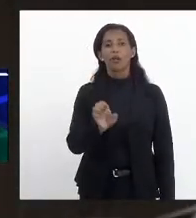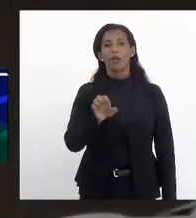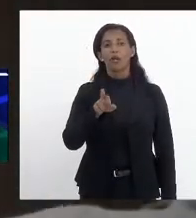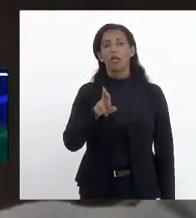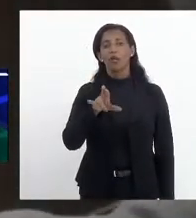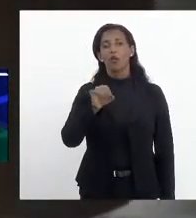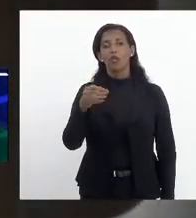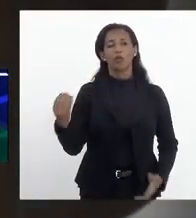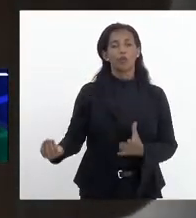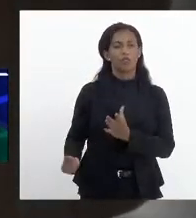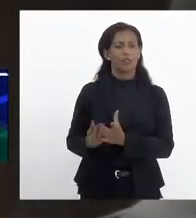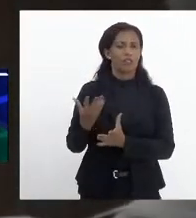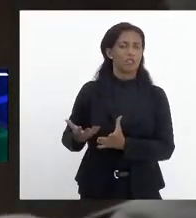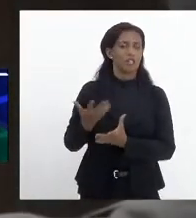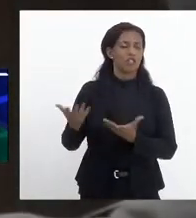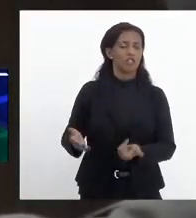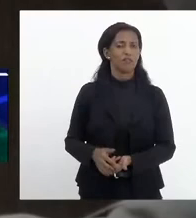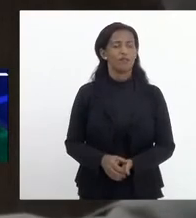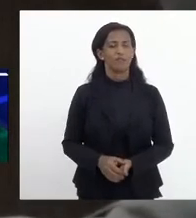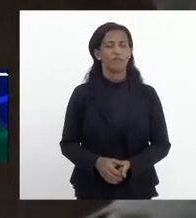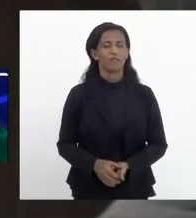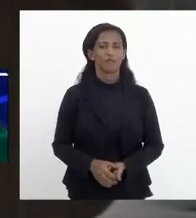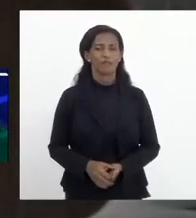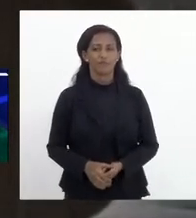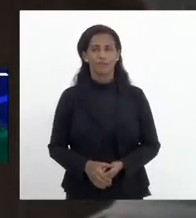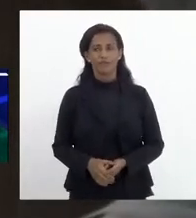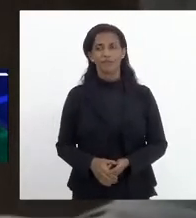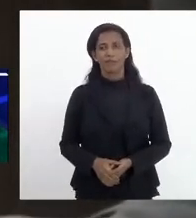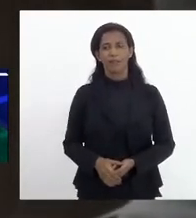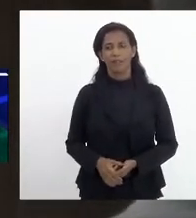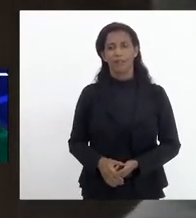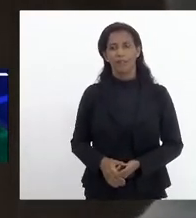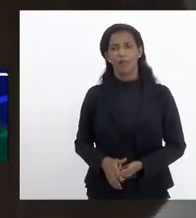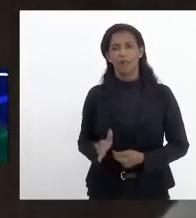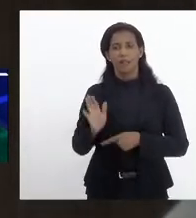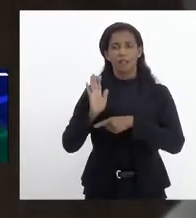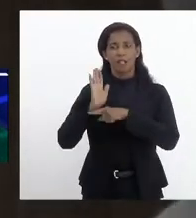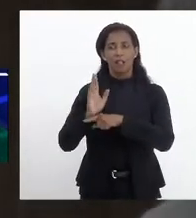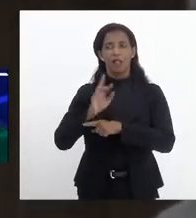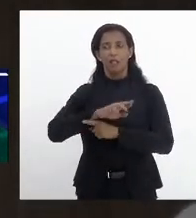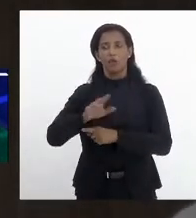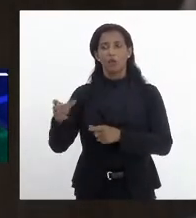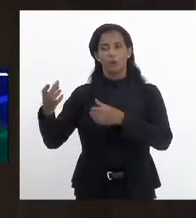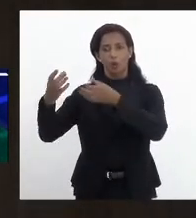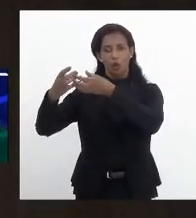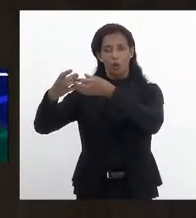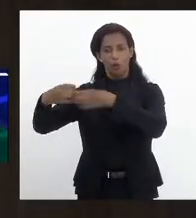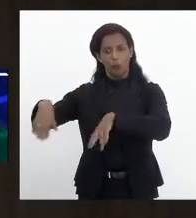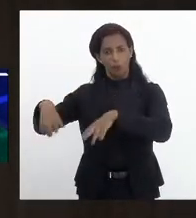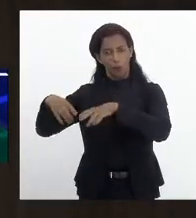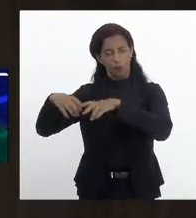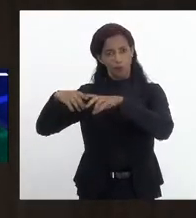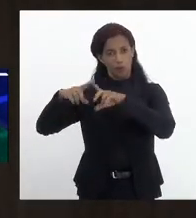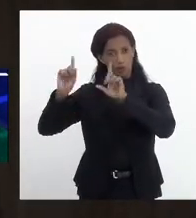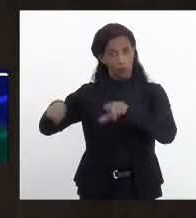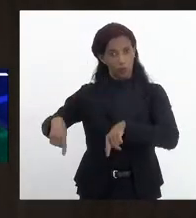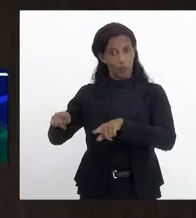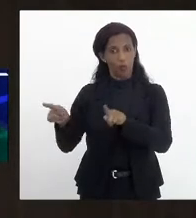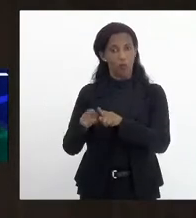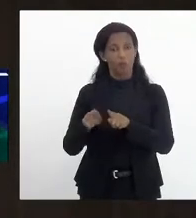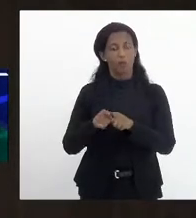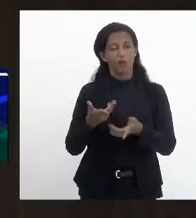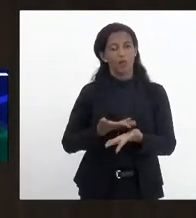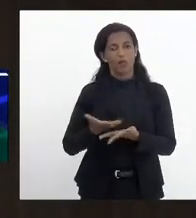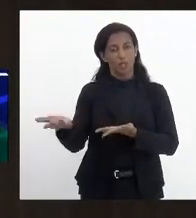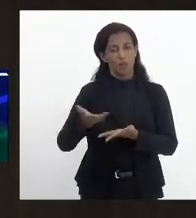que teve a iniciativa, que defende não só o servidor público, mas conhece bem essa classe e fez o encaminhamento para